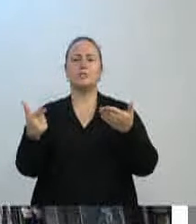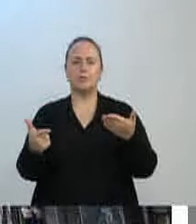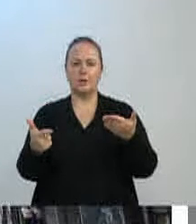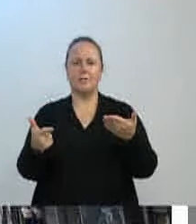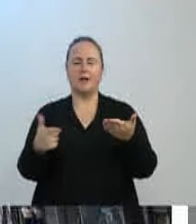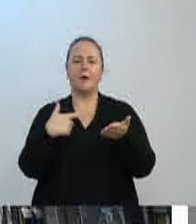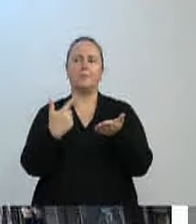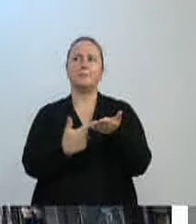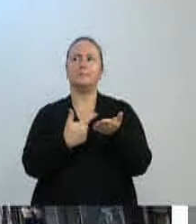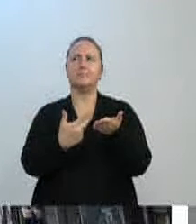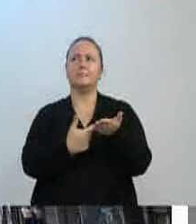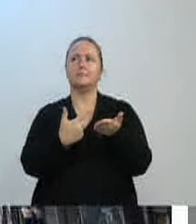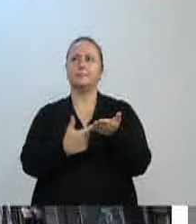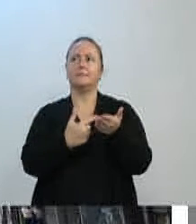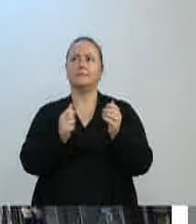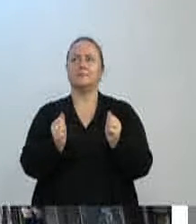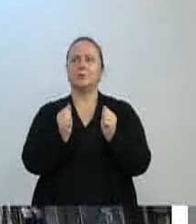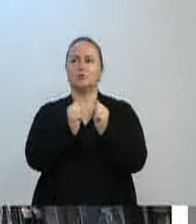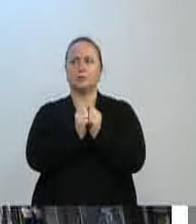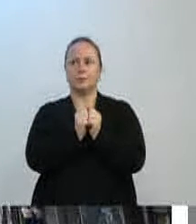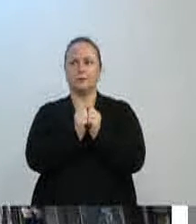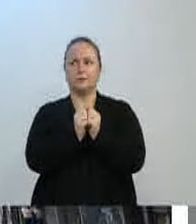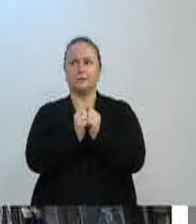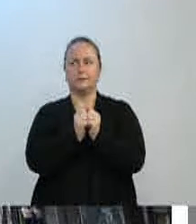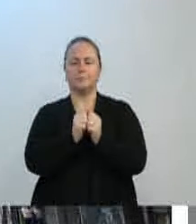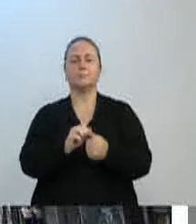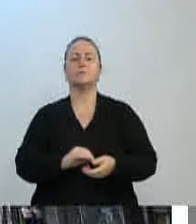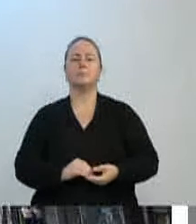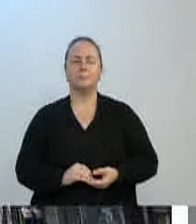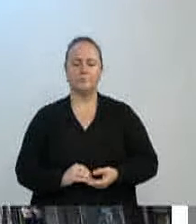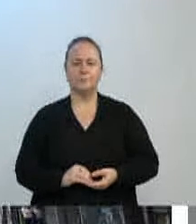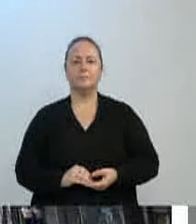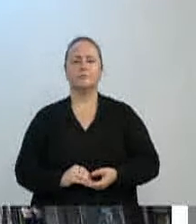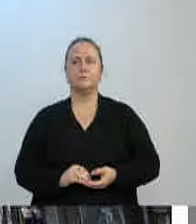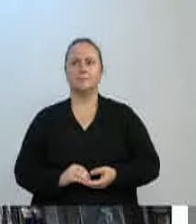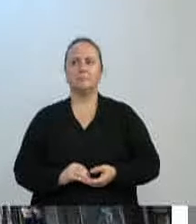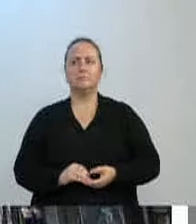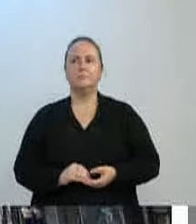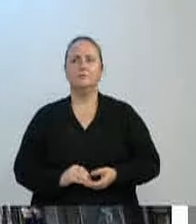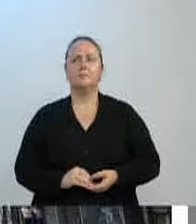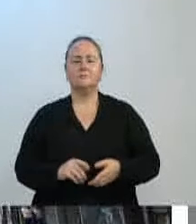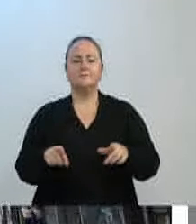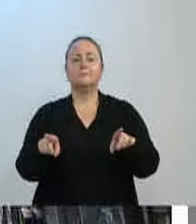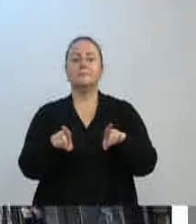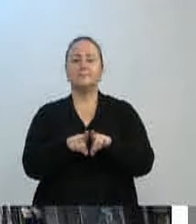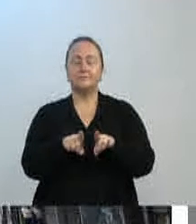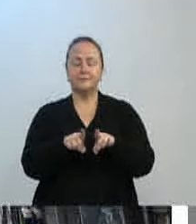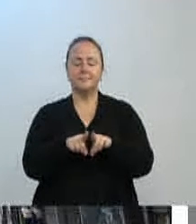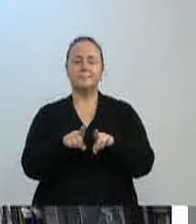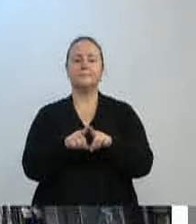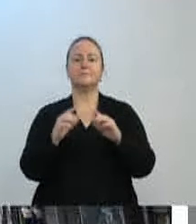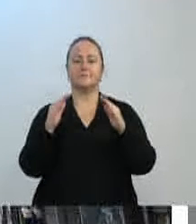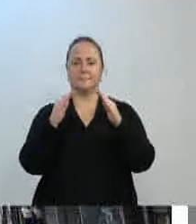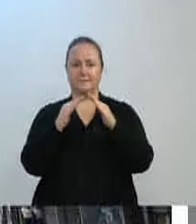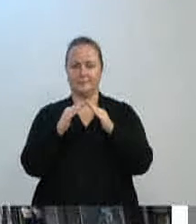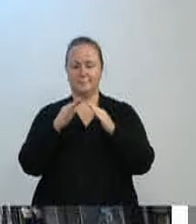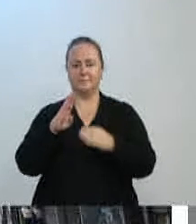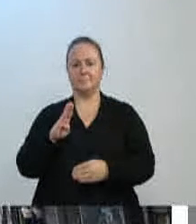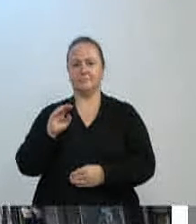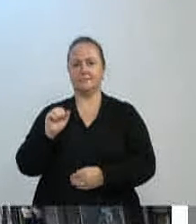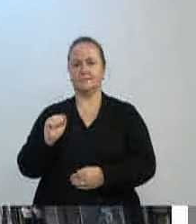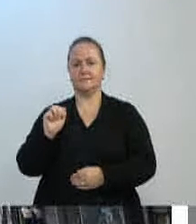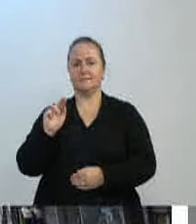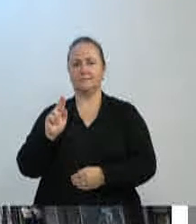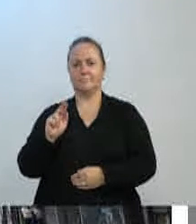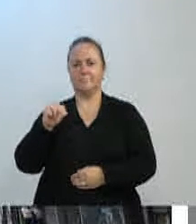livraria Blumenauense. E ainda tinha ali a casa do Grosenbacher, desculpem, do Baumgart, que depois foi